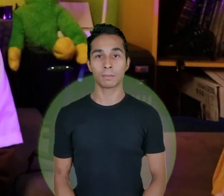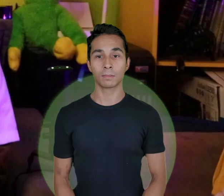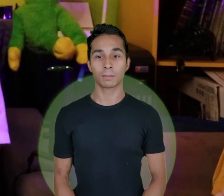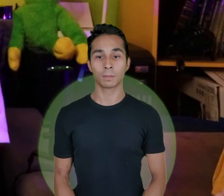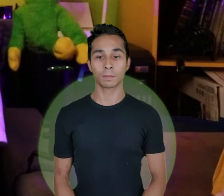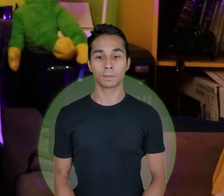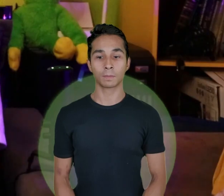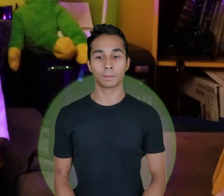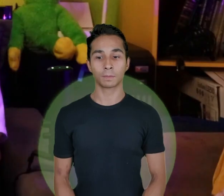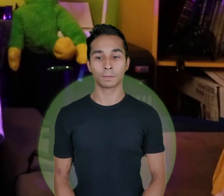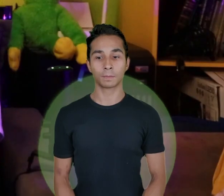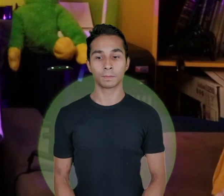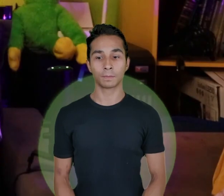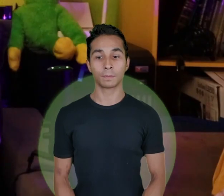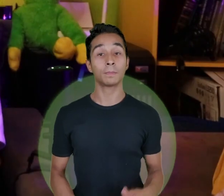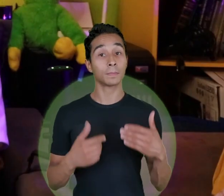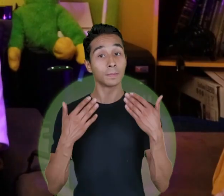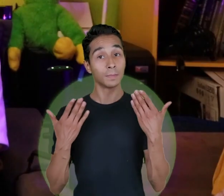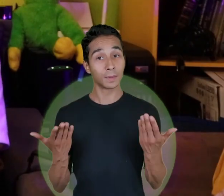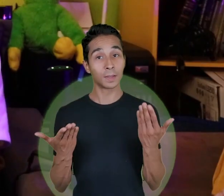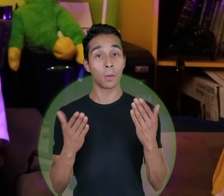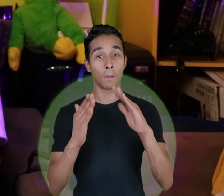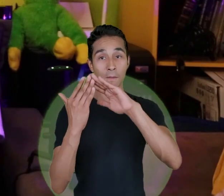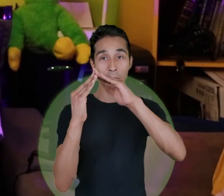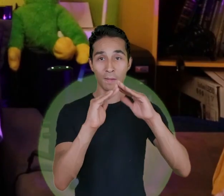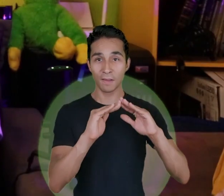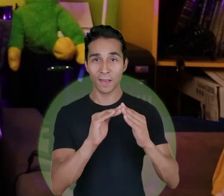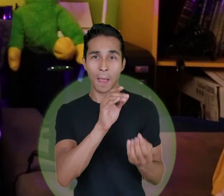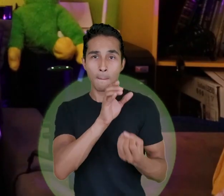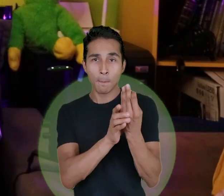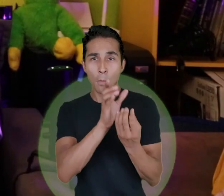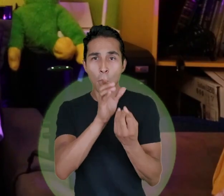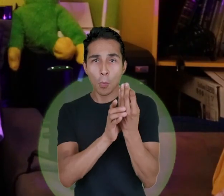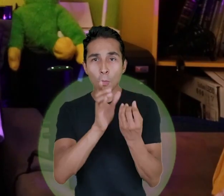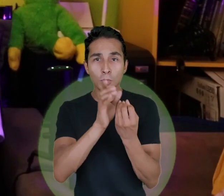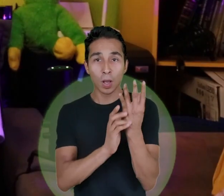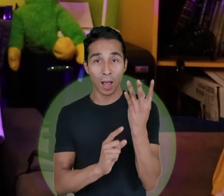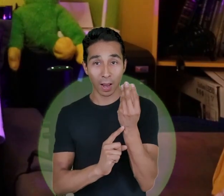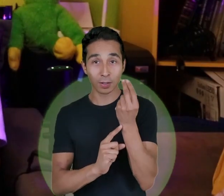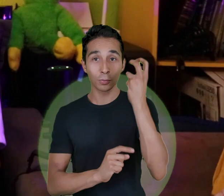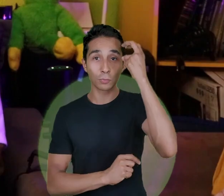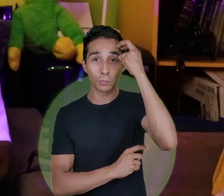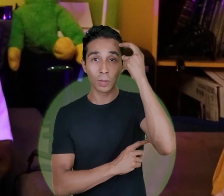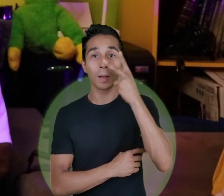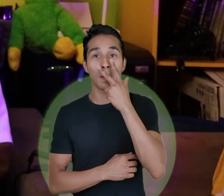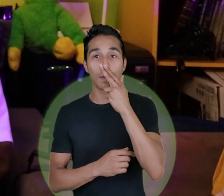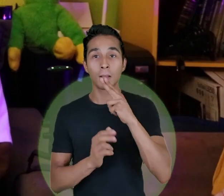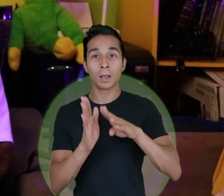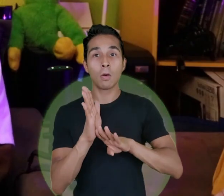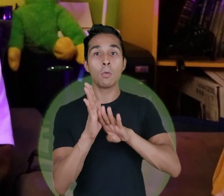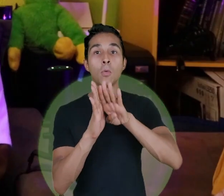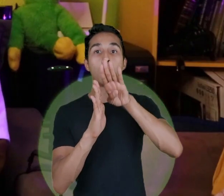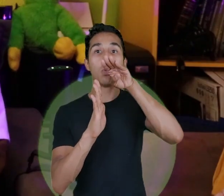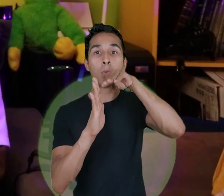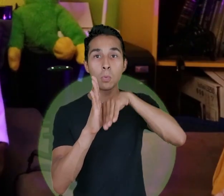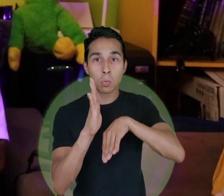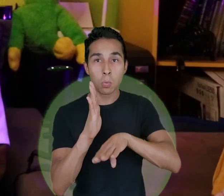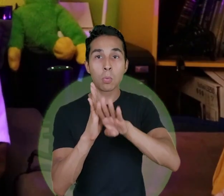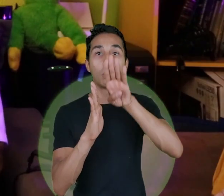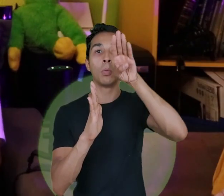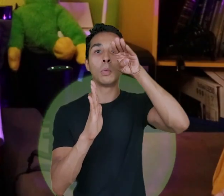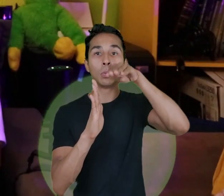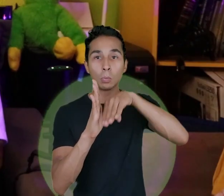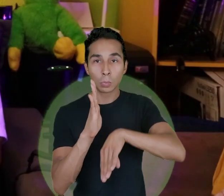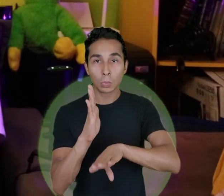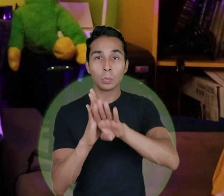Então, se a gente observa aí, né, a produção periférica, é como se a gente estivesse numa montanha russa, assim, que dá várias voltas